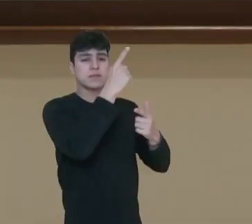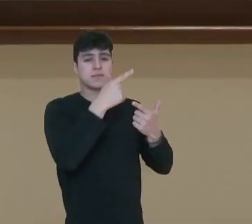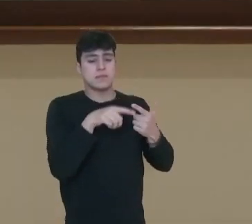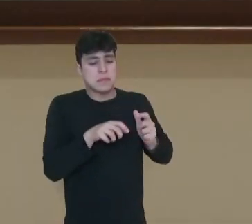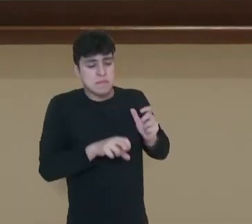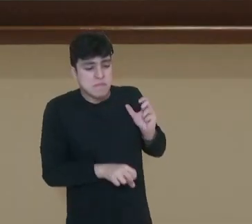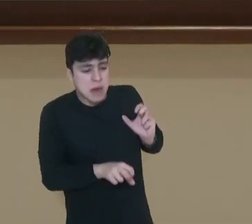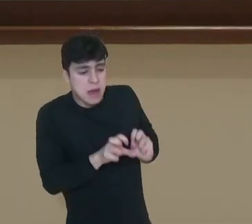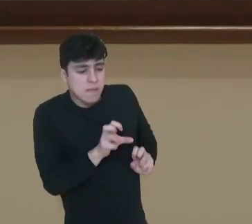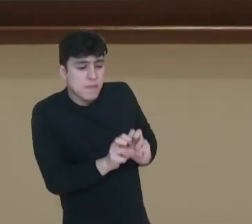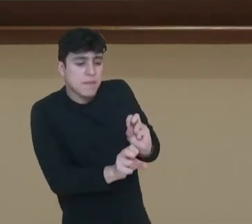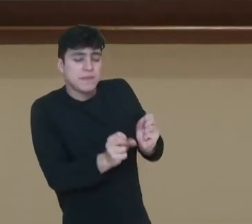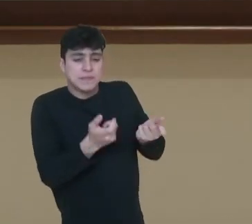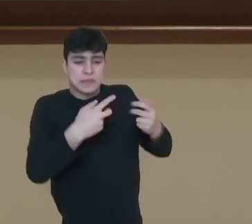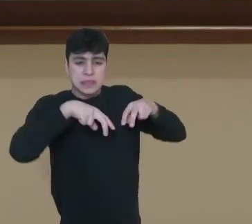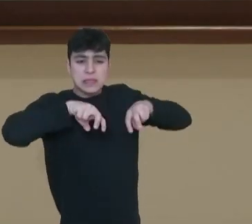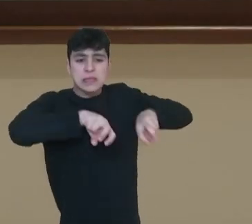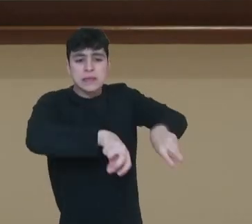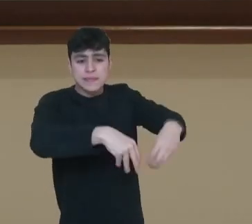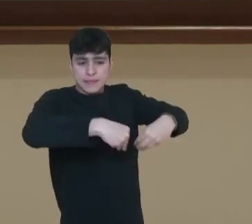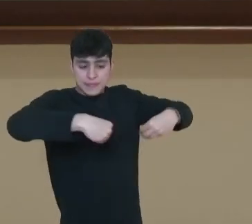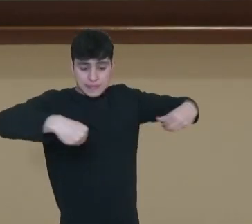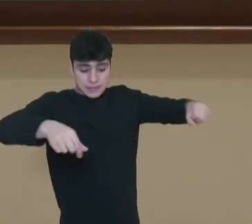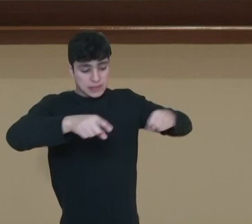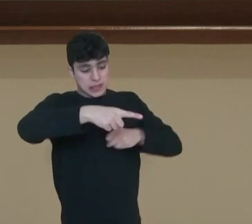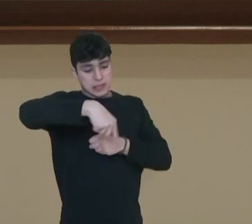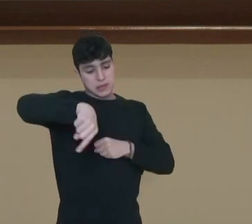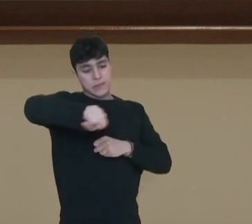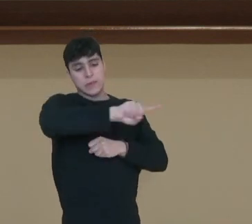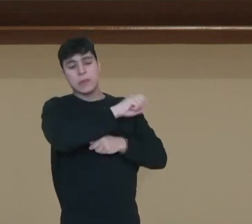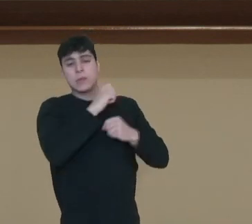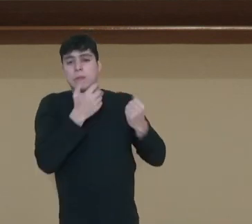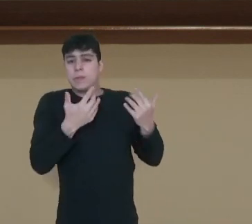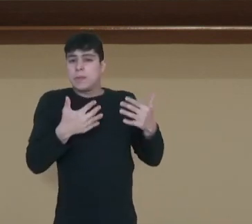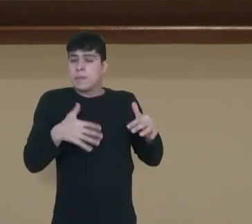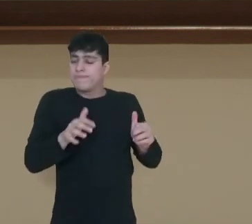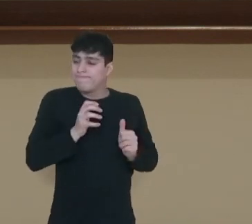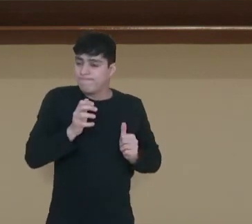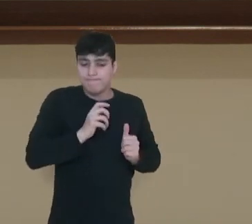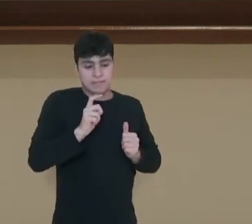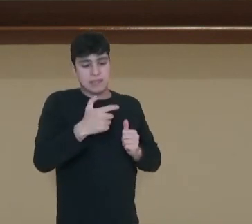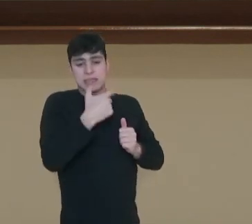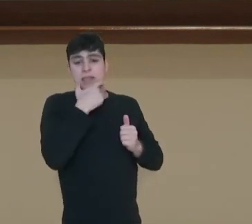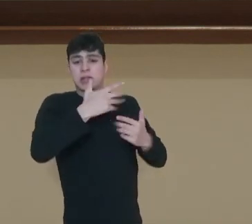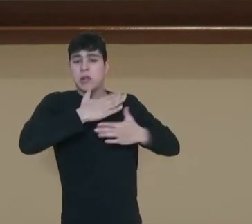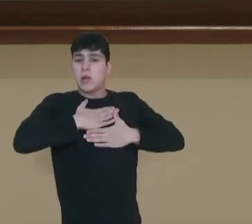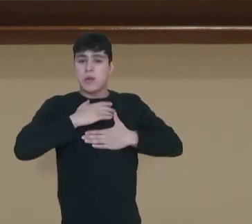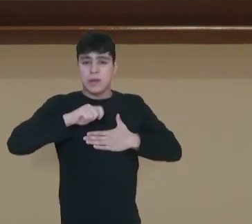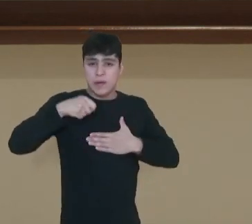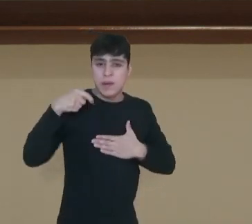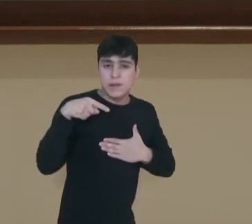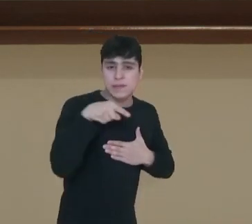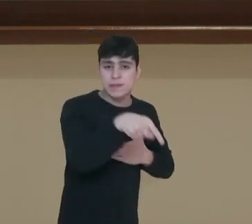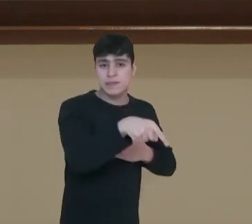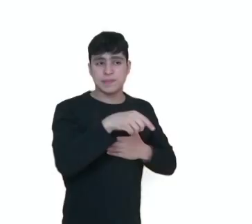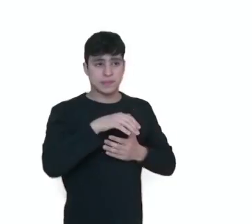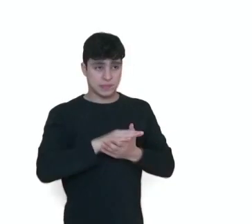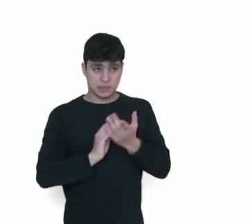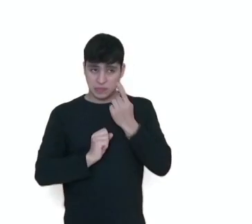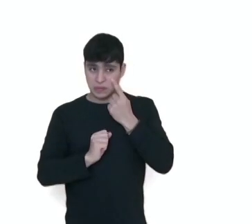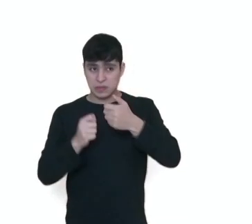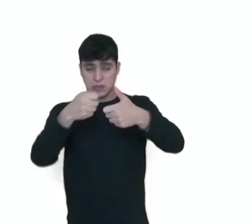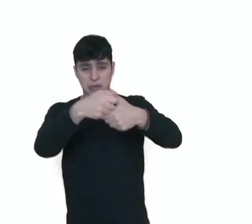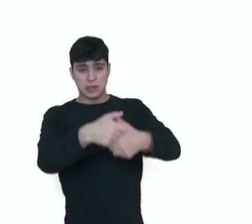riqueza, um contexto de domínio que para eles favorecia eles economicamente. Que a gente tem um mapa